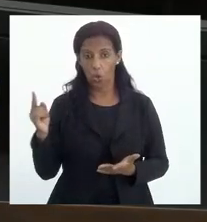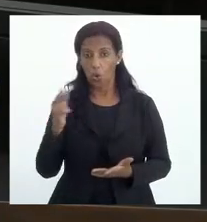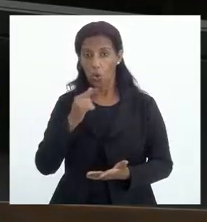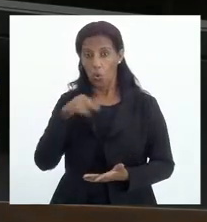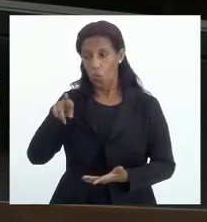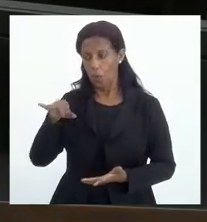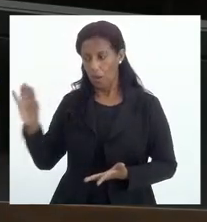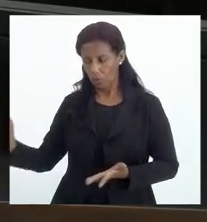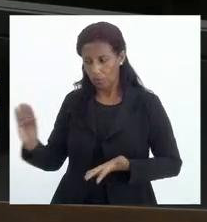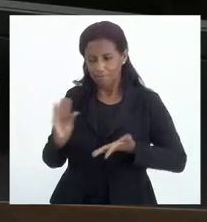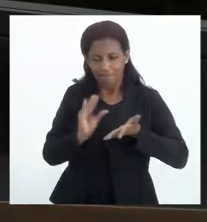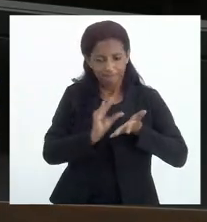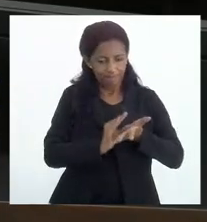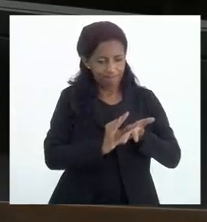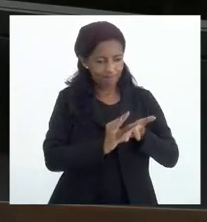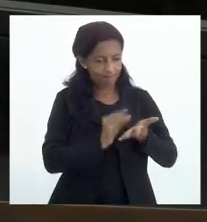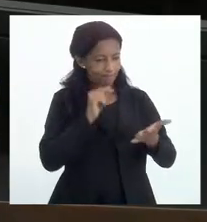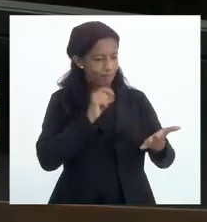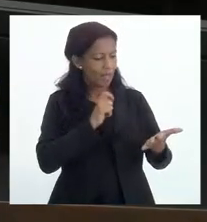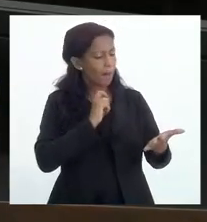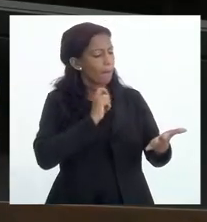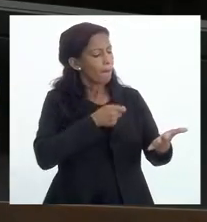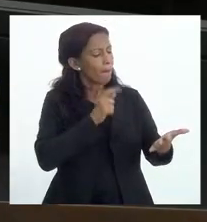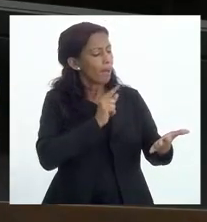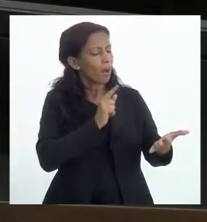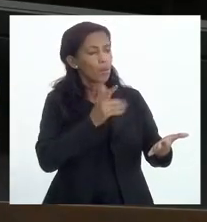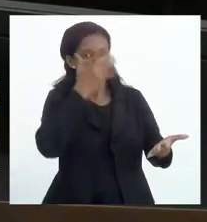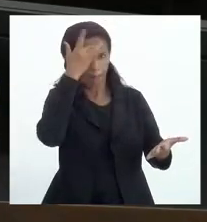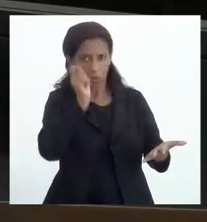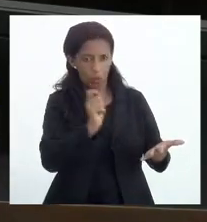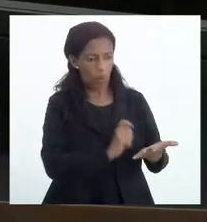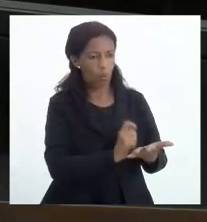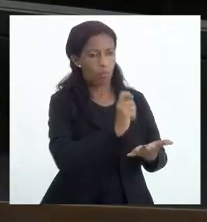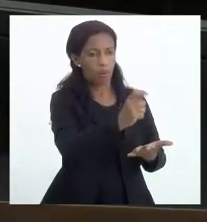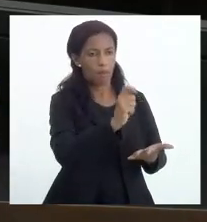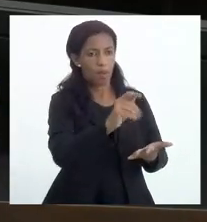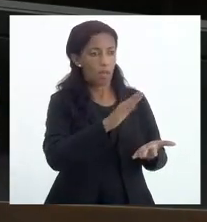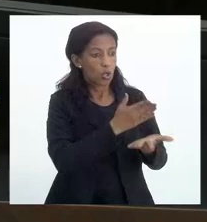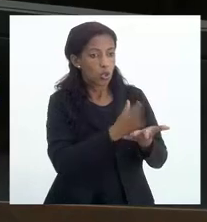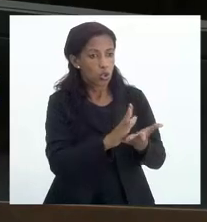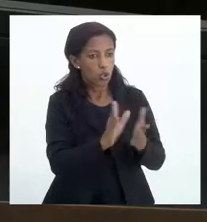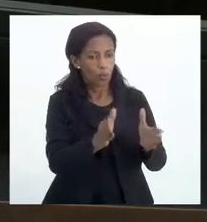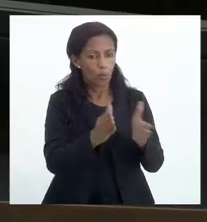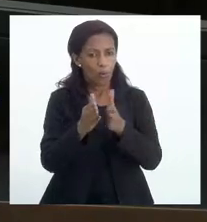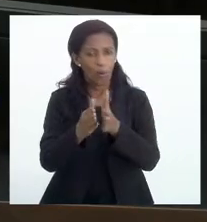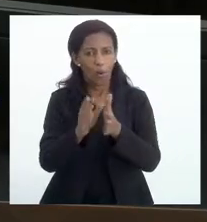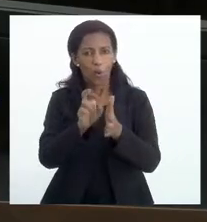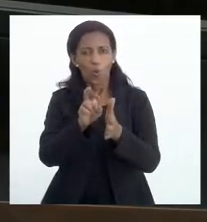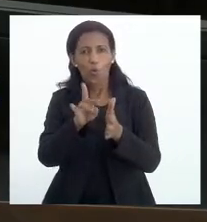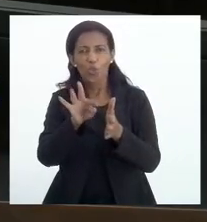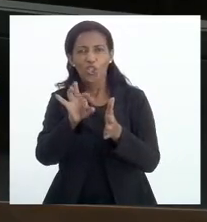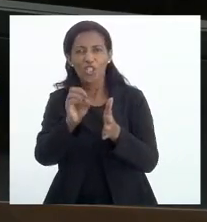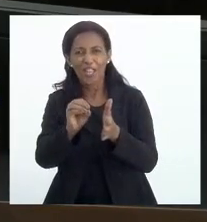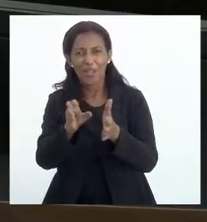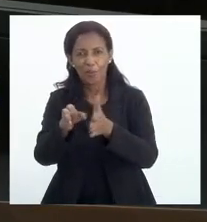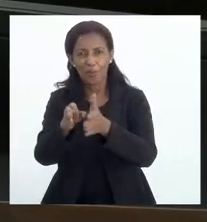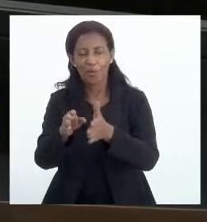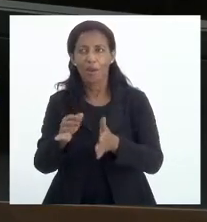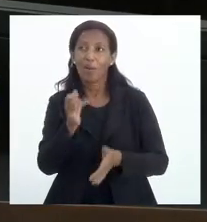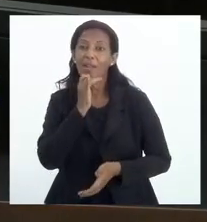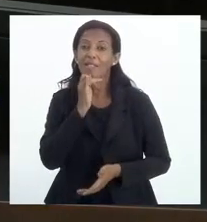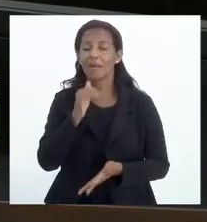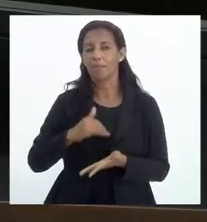fonte 100, prioriza pagamento de pessoal. Sobrou custeio. Agora, por exemplo, a